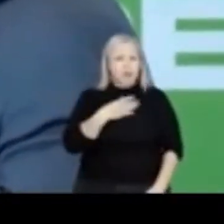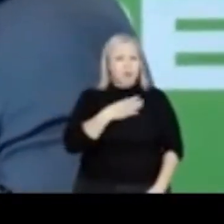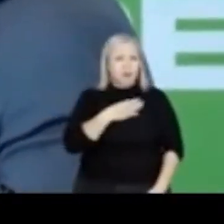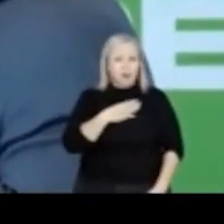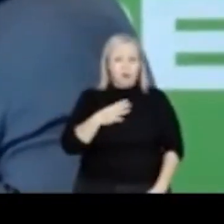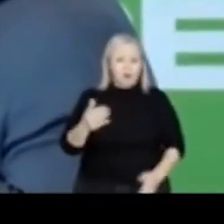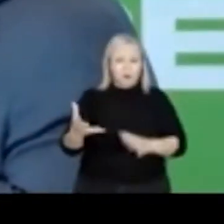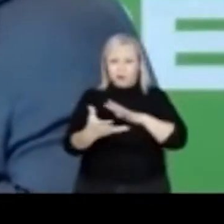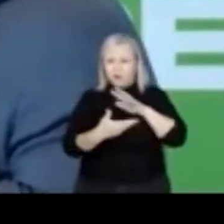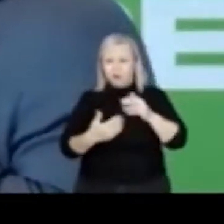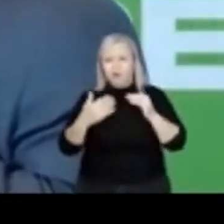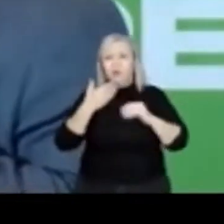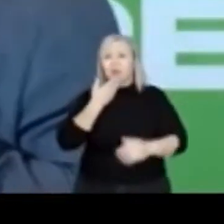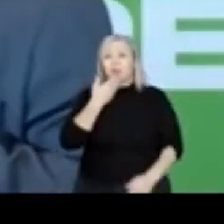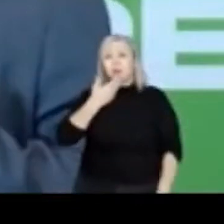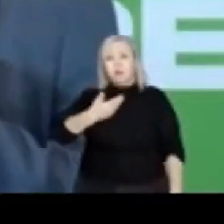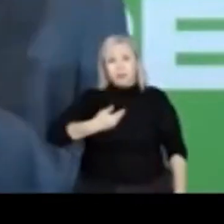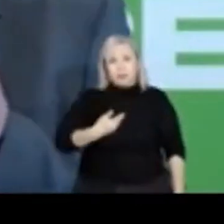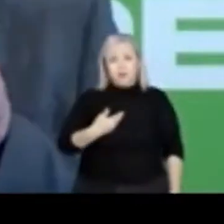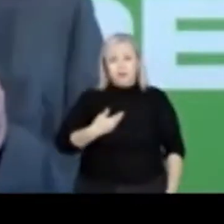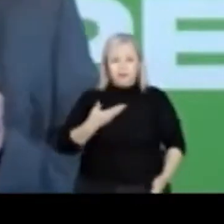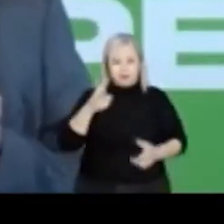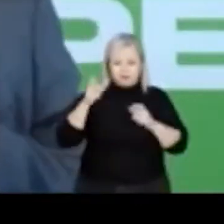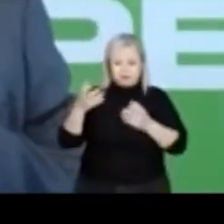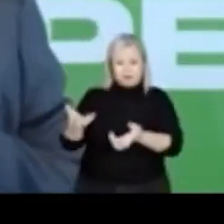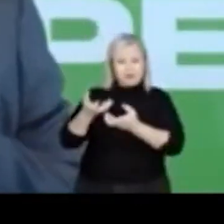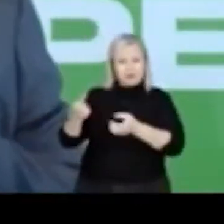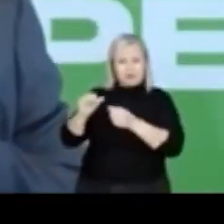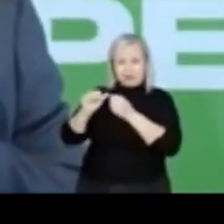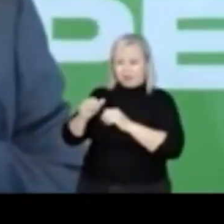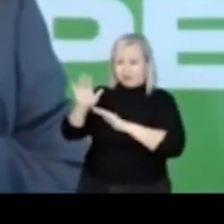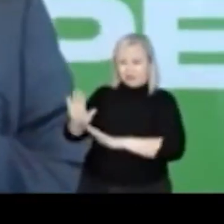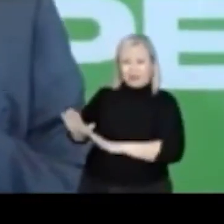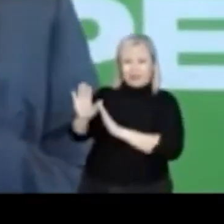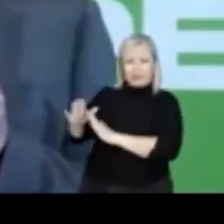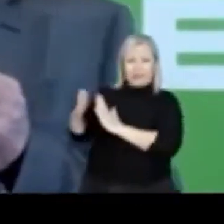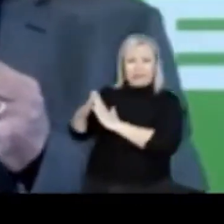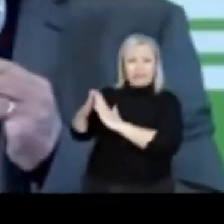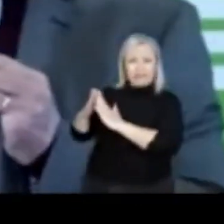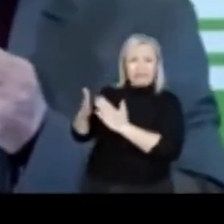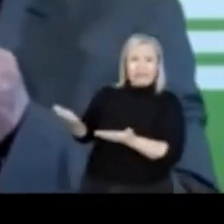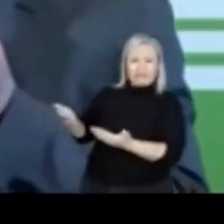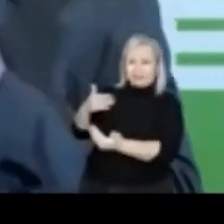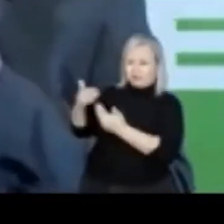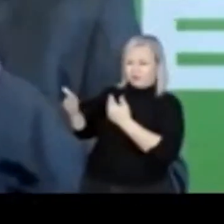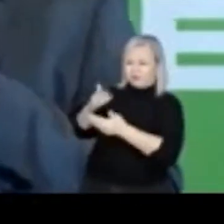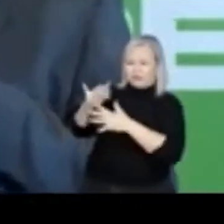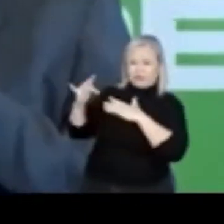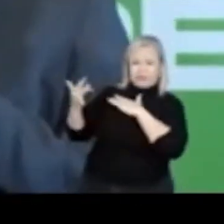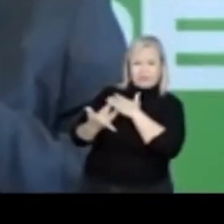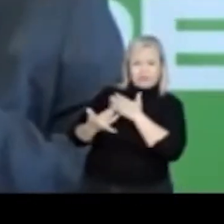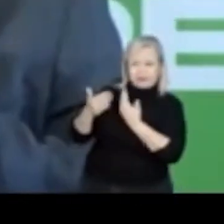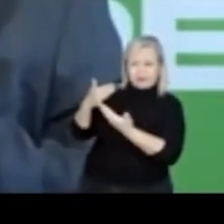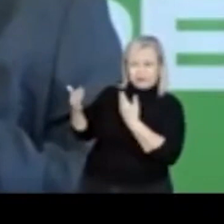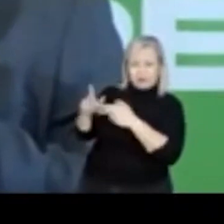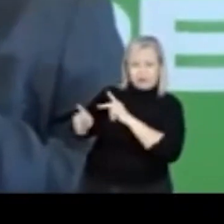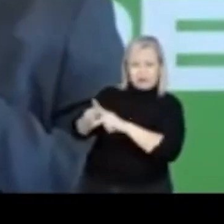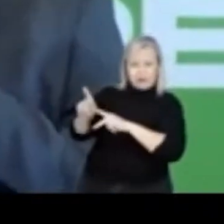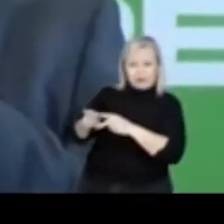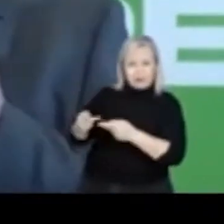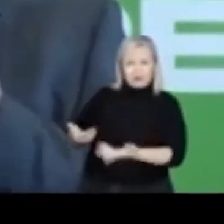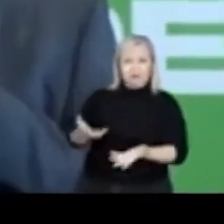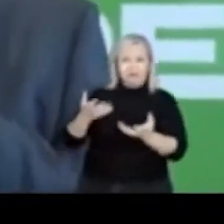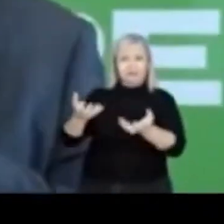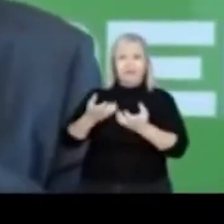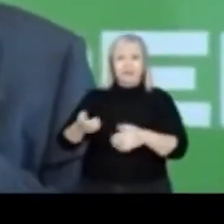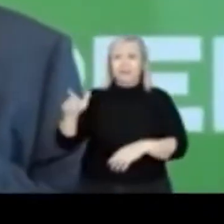de casa fazendo, sabe, conversa com o povo pela rede, ou se eu quiser ir para a Zona Leste fazer um discurso,